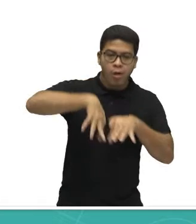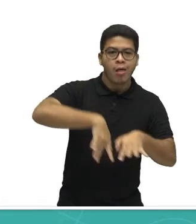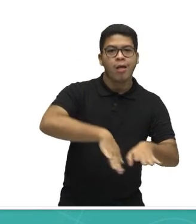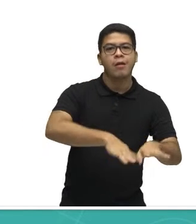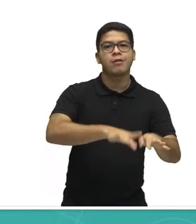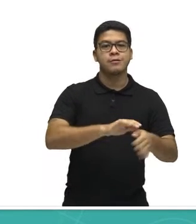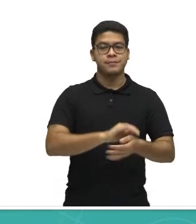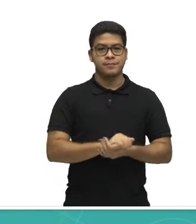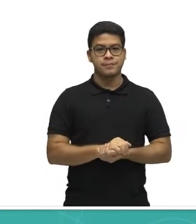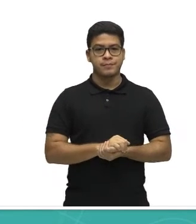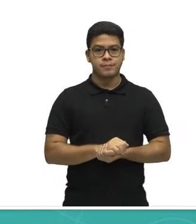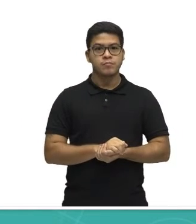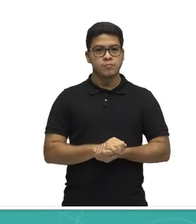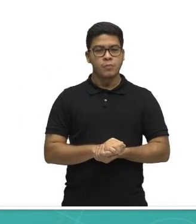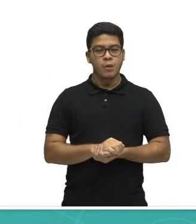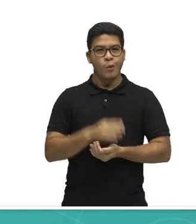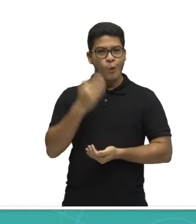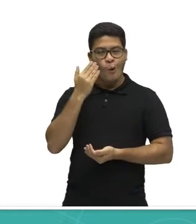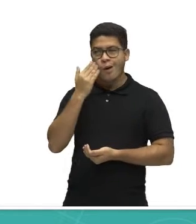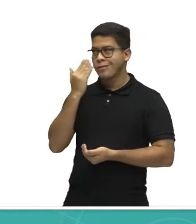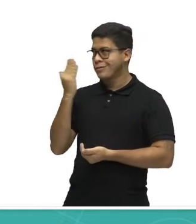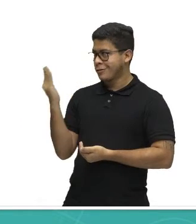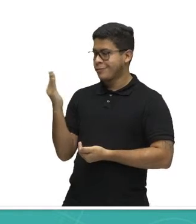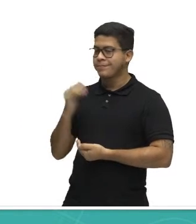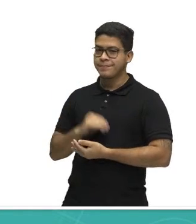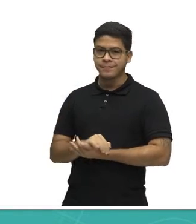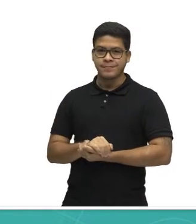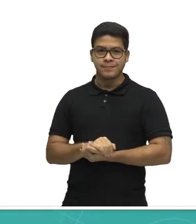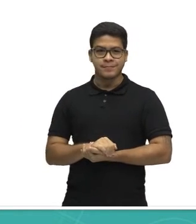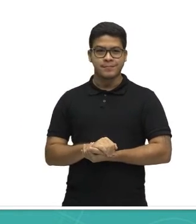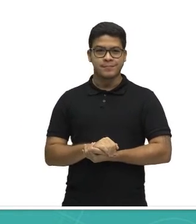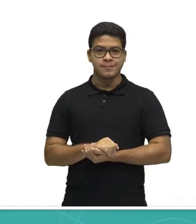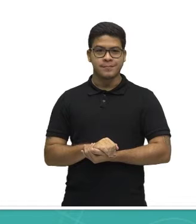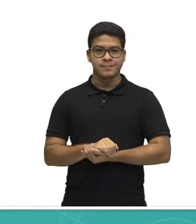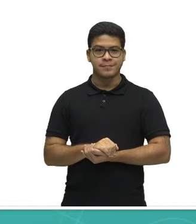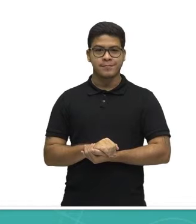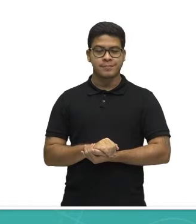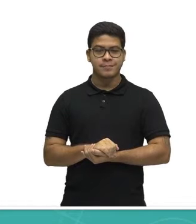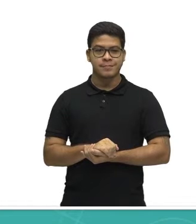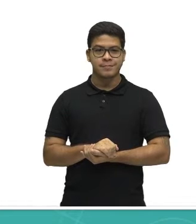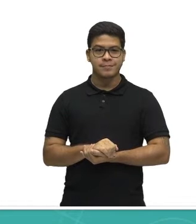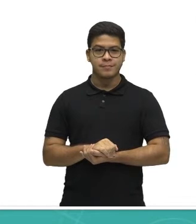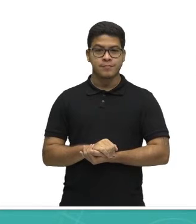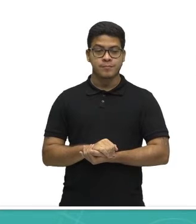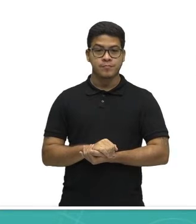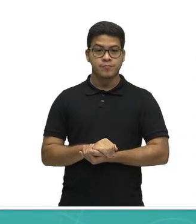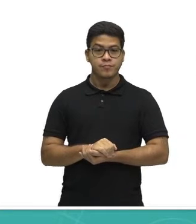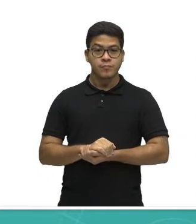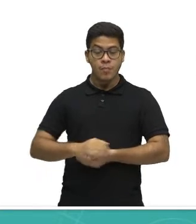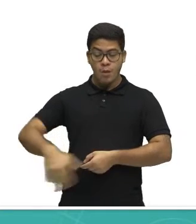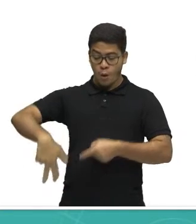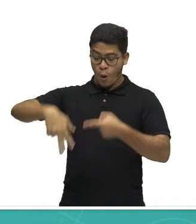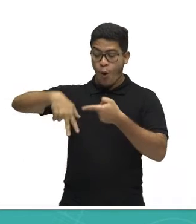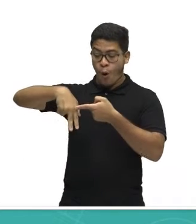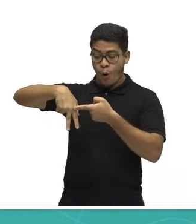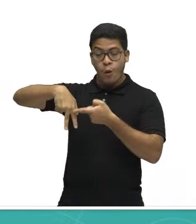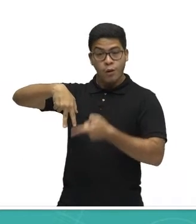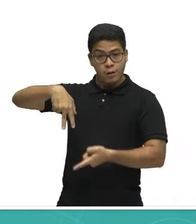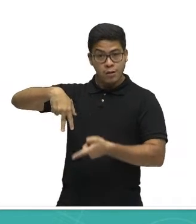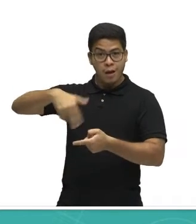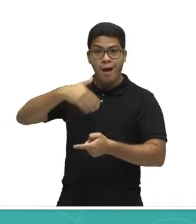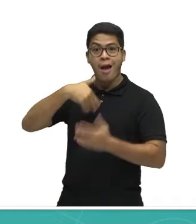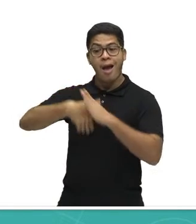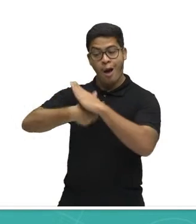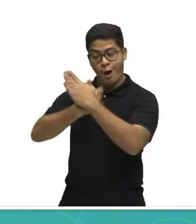corpo dela é um corpo de mulher e os membros aqui inferiores, as pernas, como vocês podem ver, é uma cauda